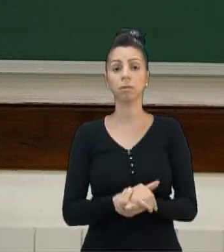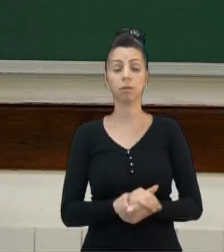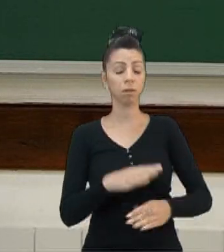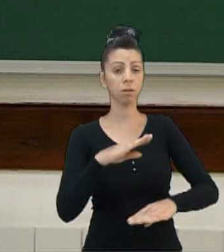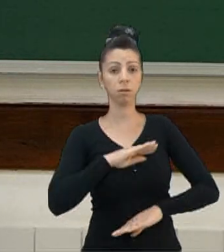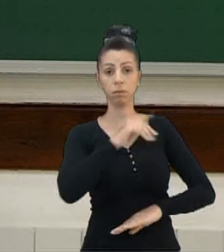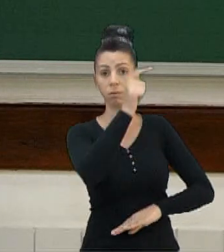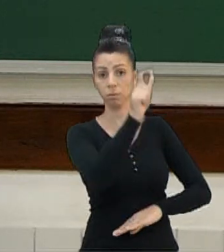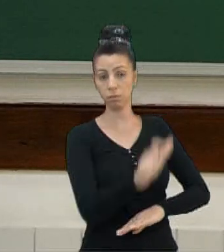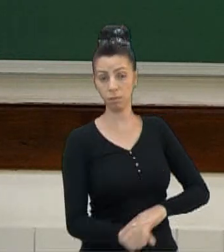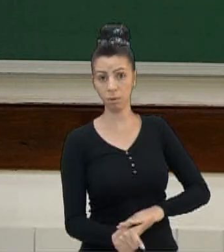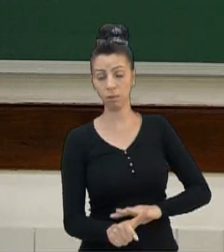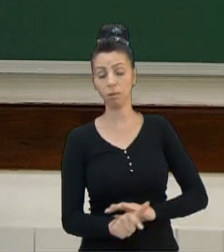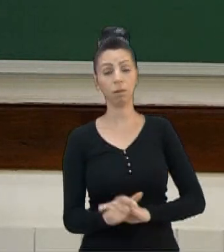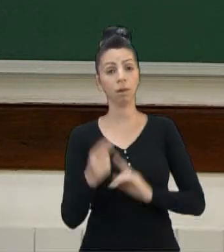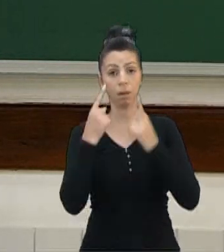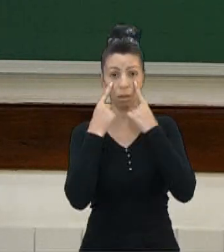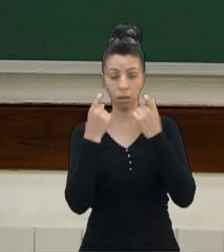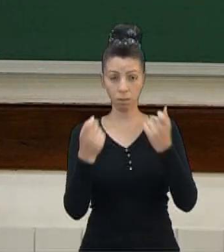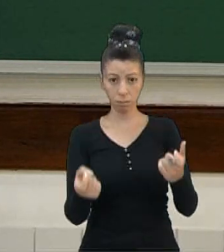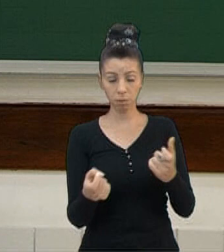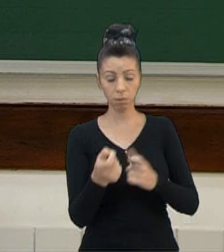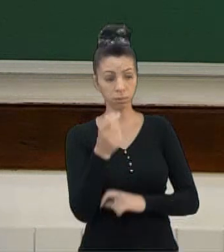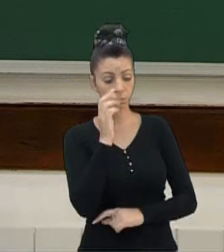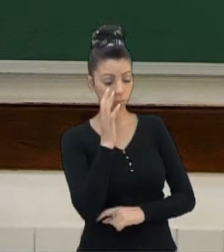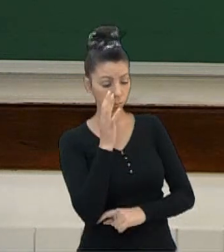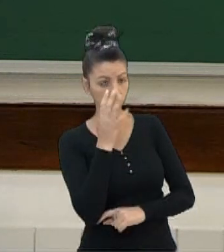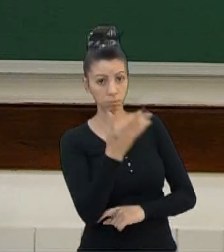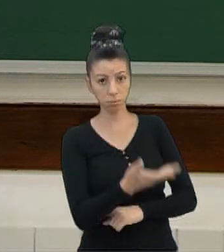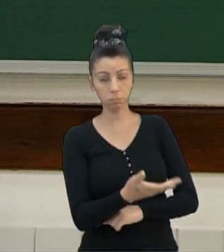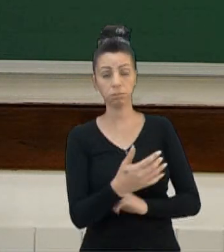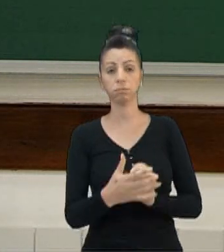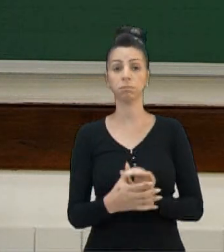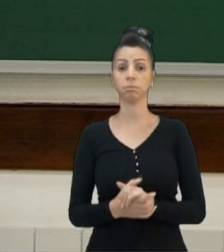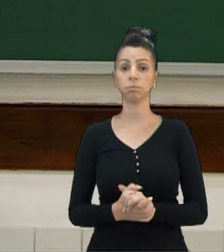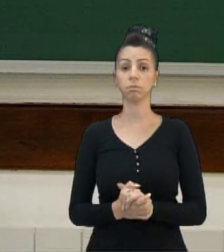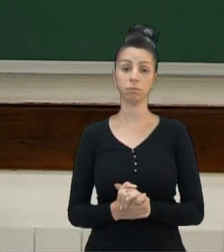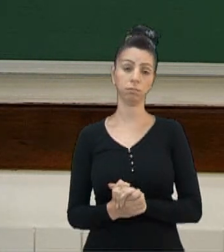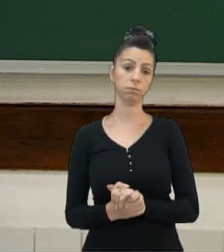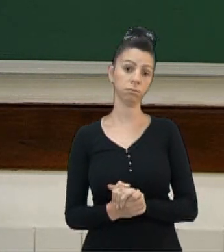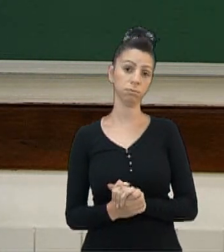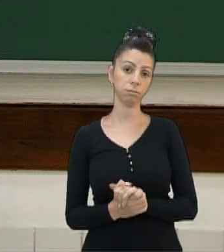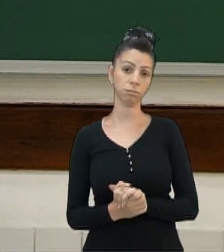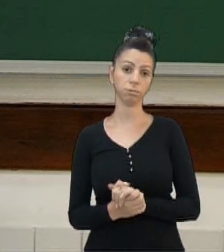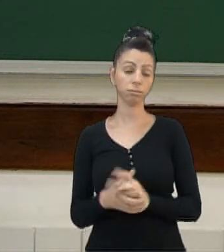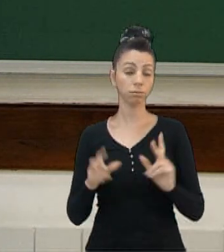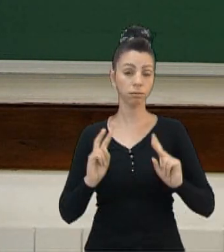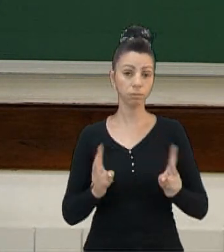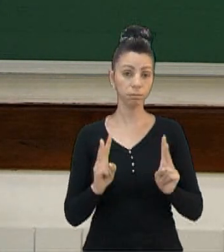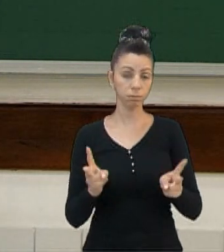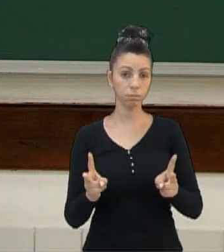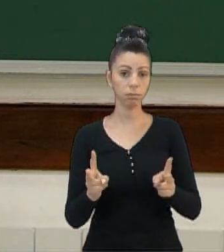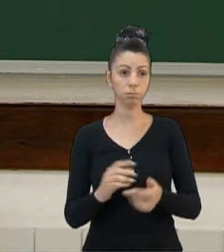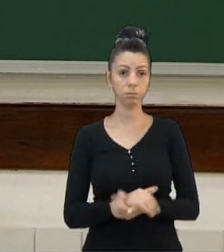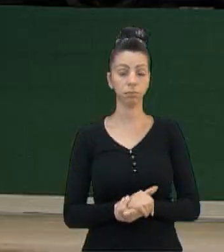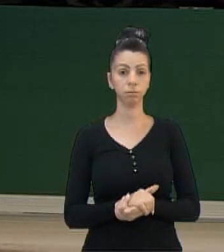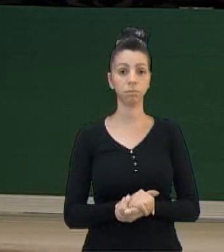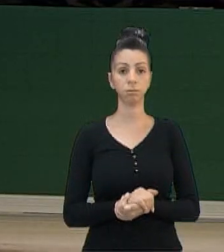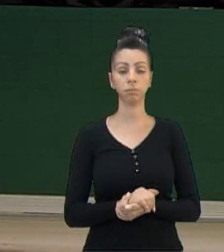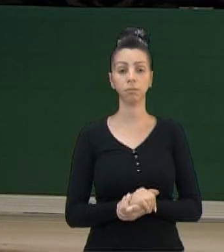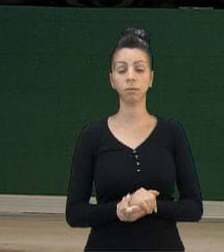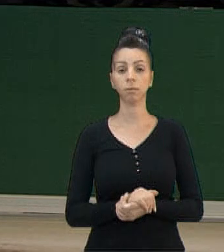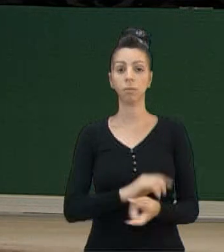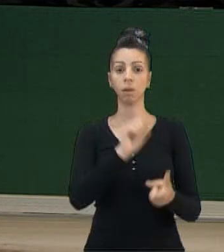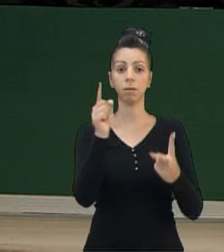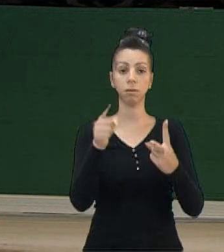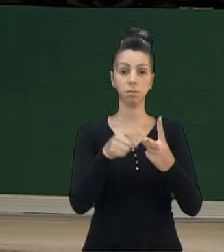cena, né? Que é muito interessante observar esse trabalho, tá certo? Ok, continuando, a gente vai para um segundo